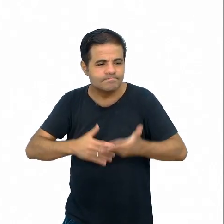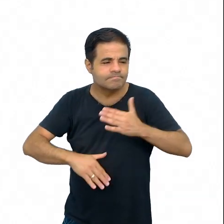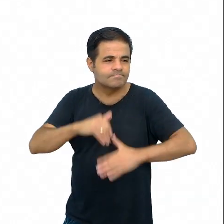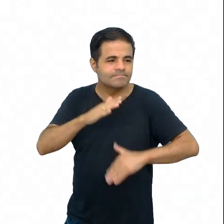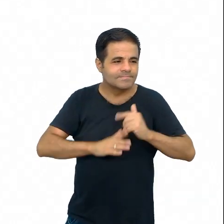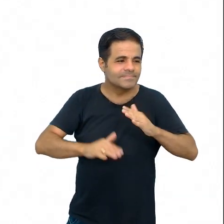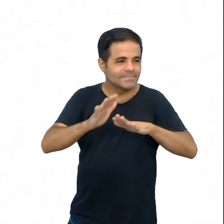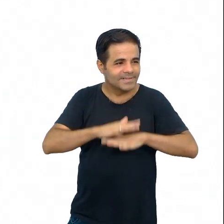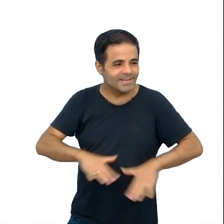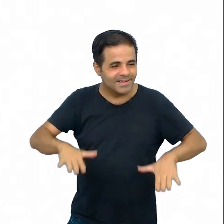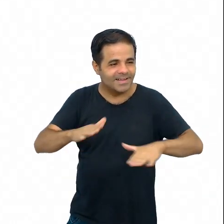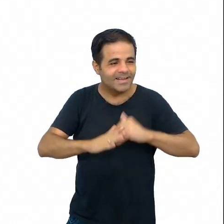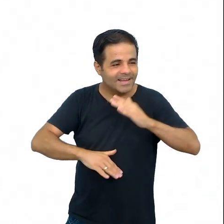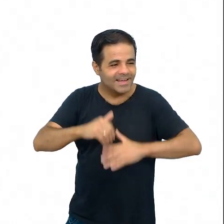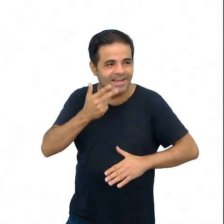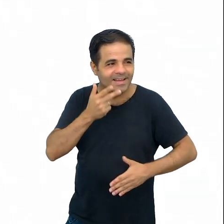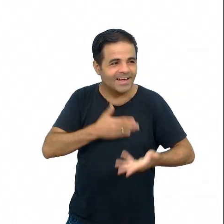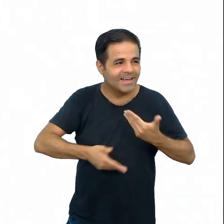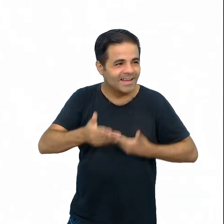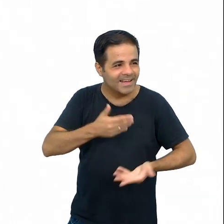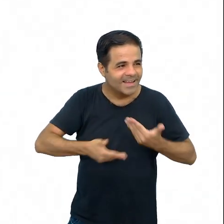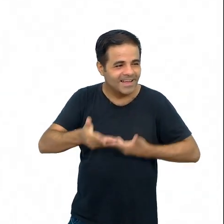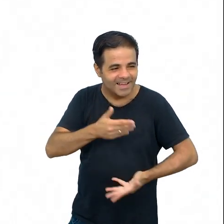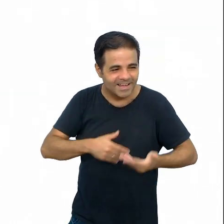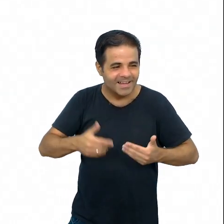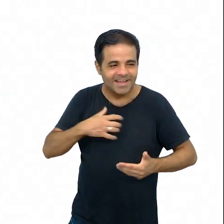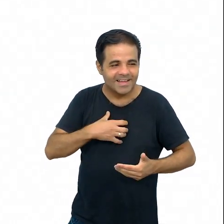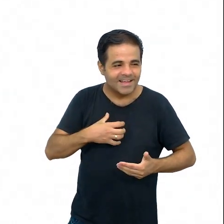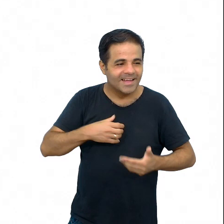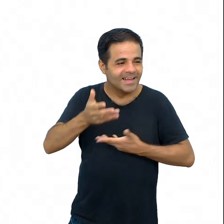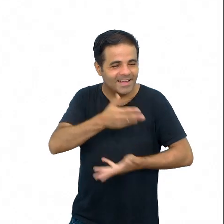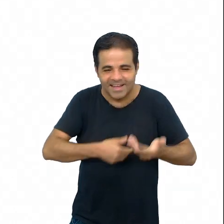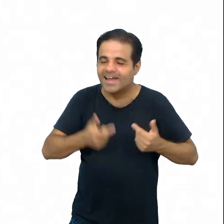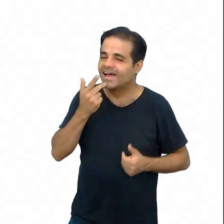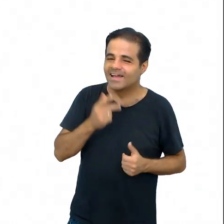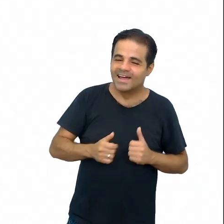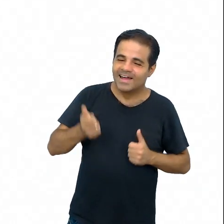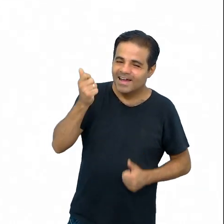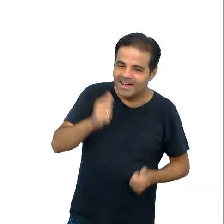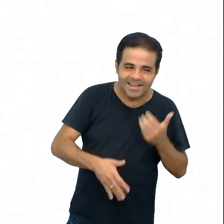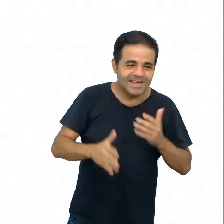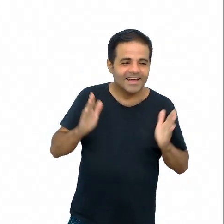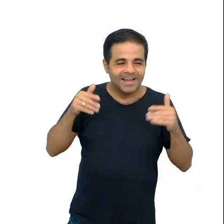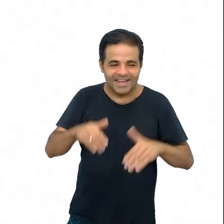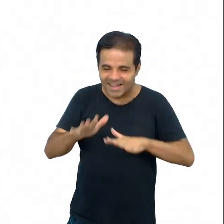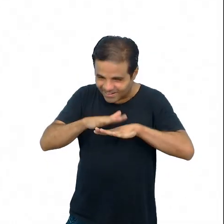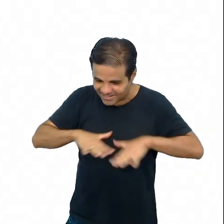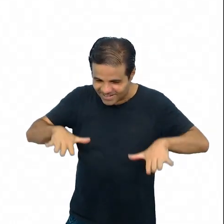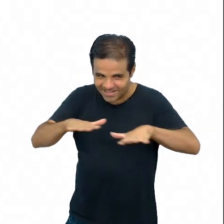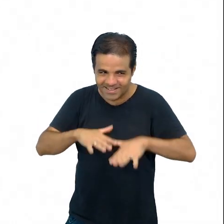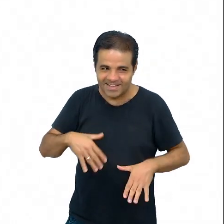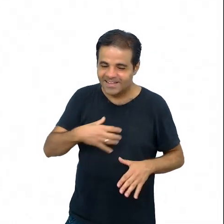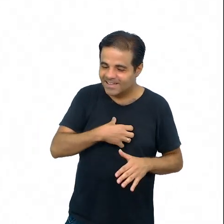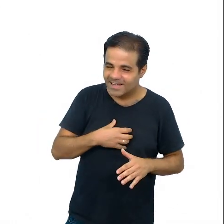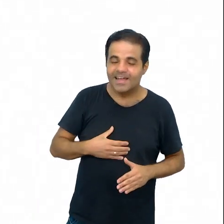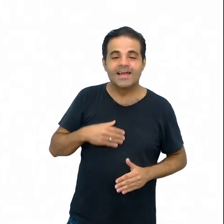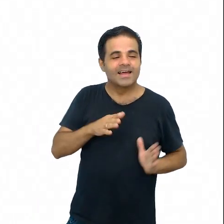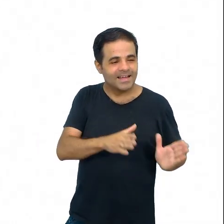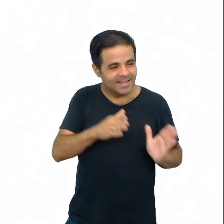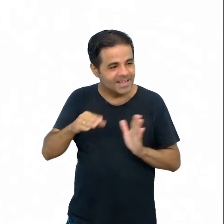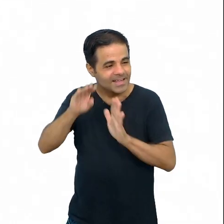alta, pesquisam sobre histórias da tradição oral, do folclore brasileiro, a partir